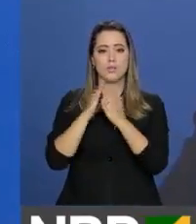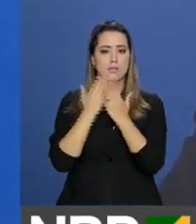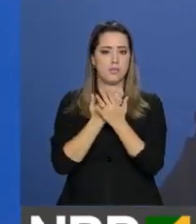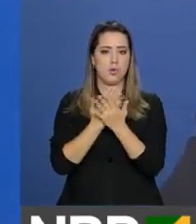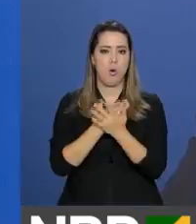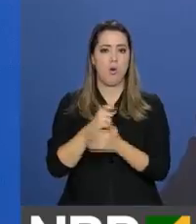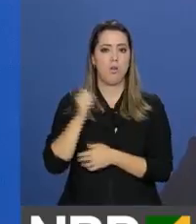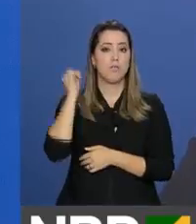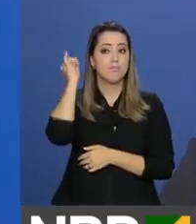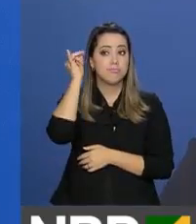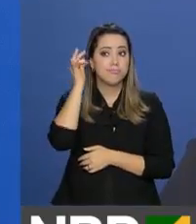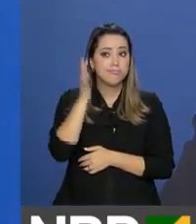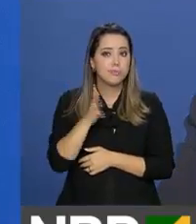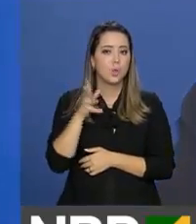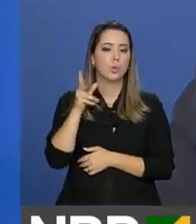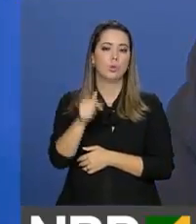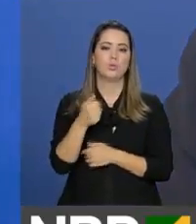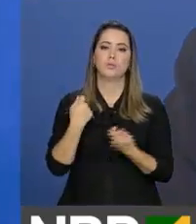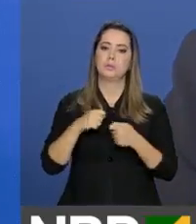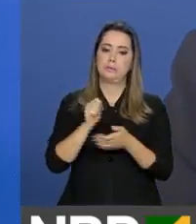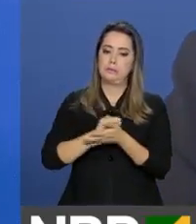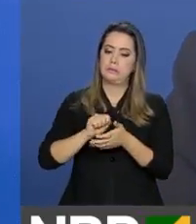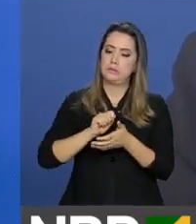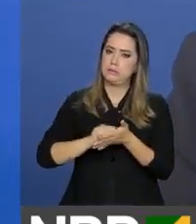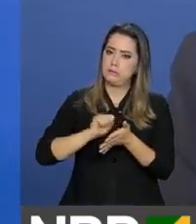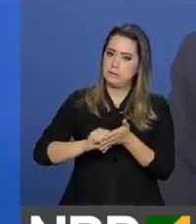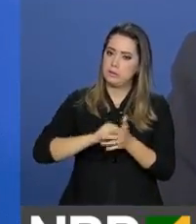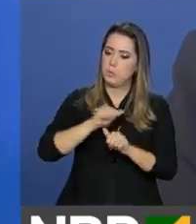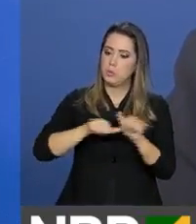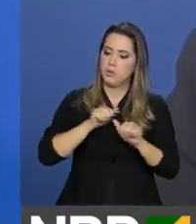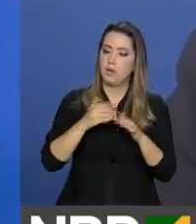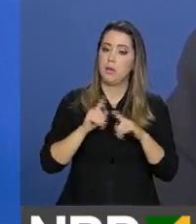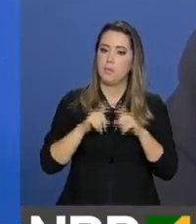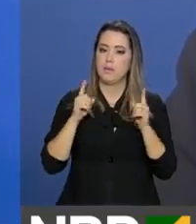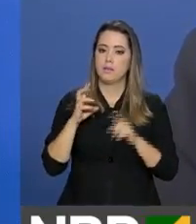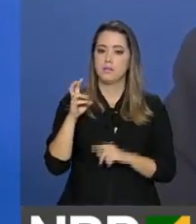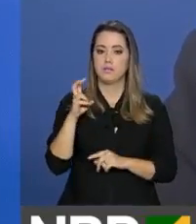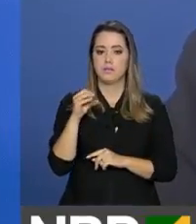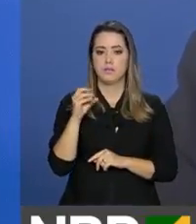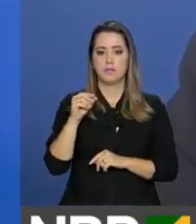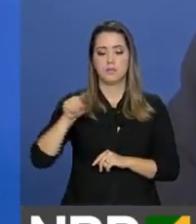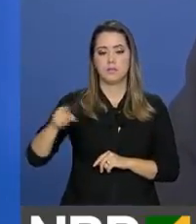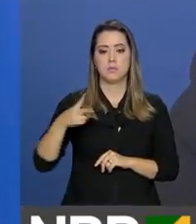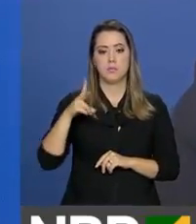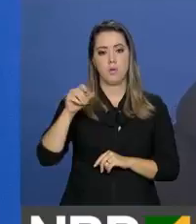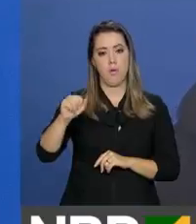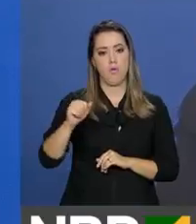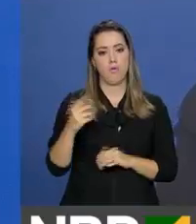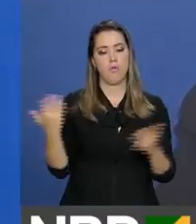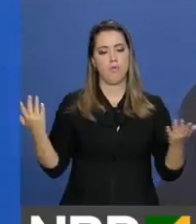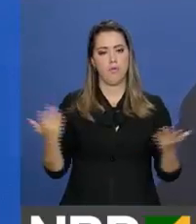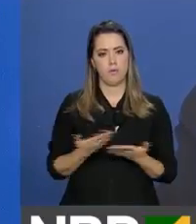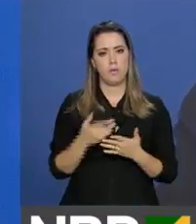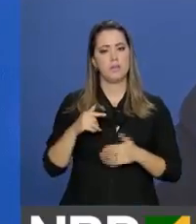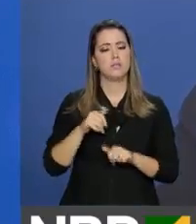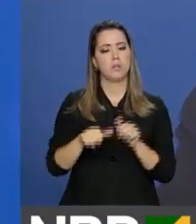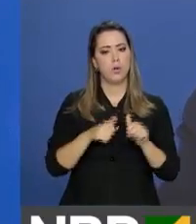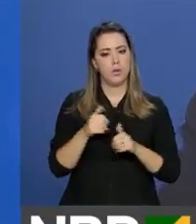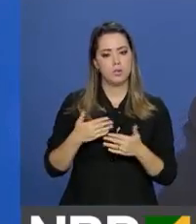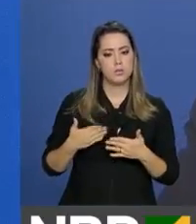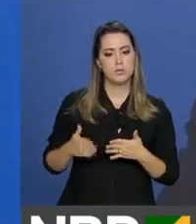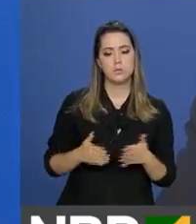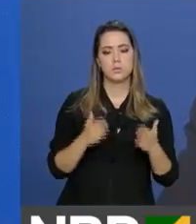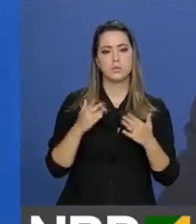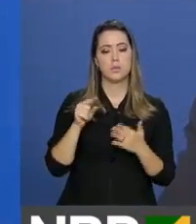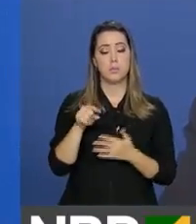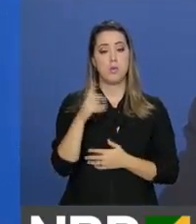nenhuma. Eu tive até que modificar o discurso. Mas foram 500 mil vagas no ensino em tempo integral, caminhando agora para 1 milhão de vagas, assim que